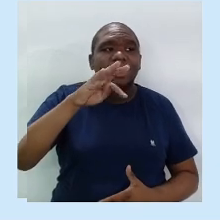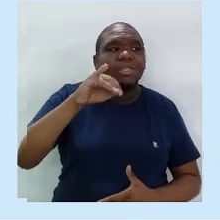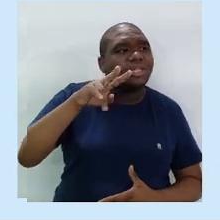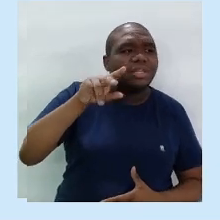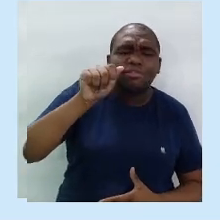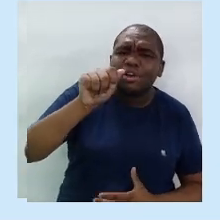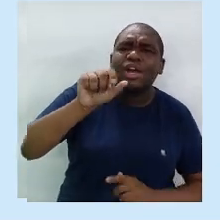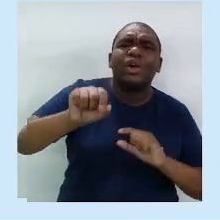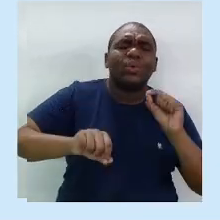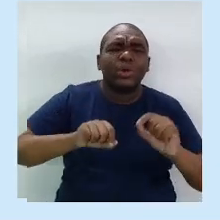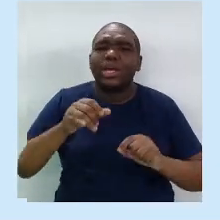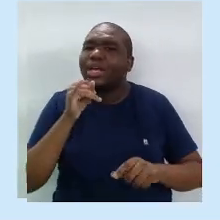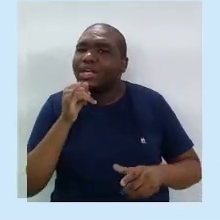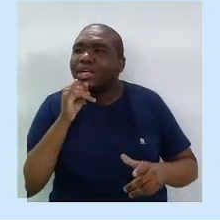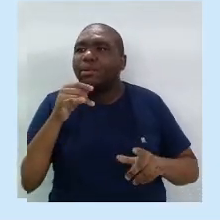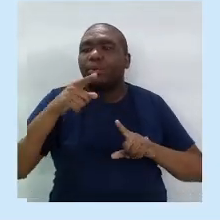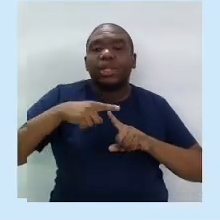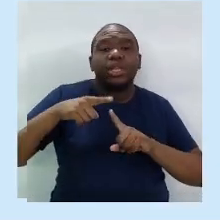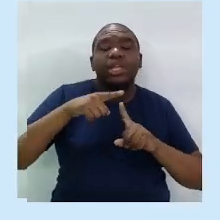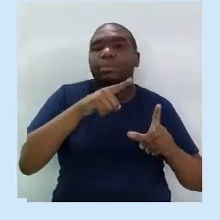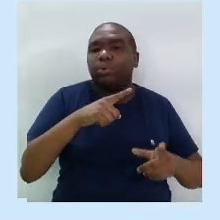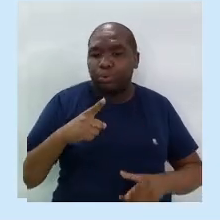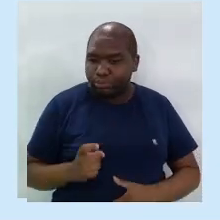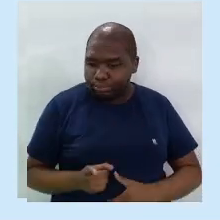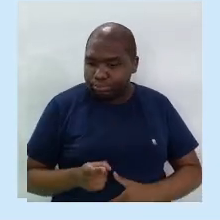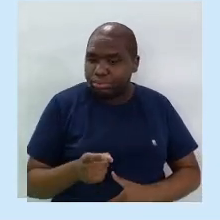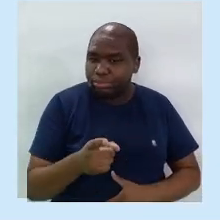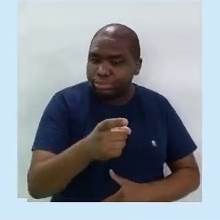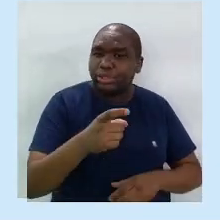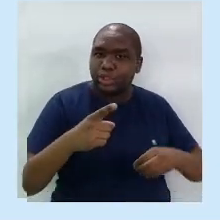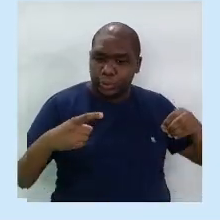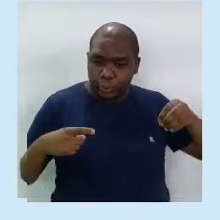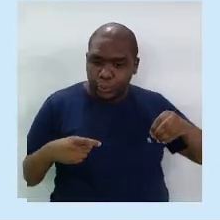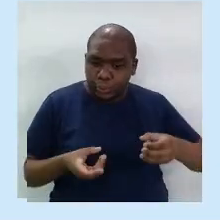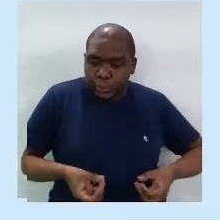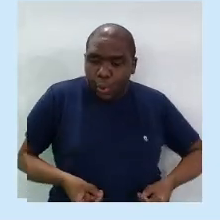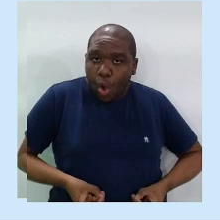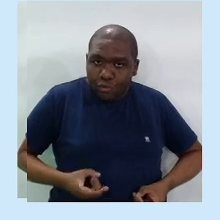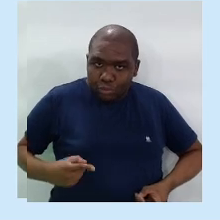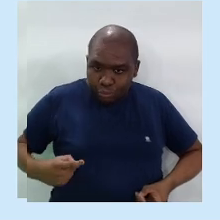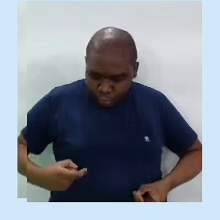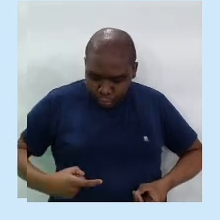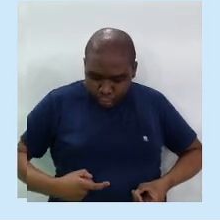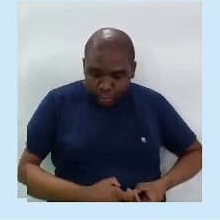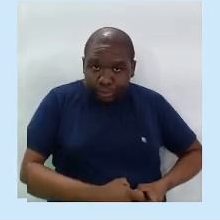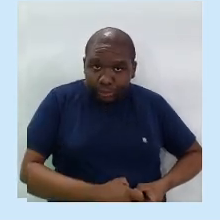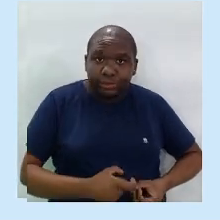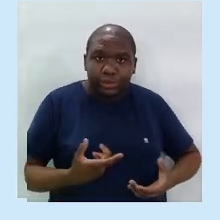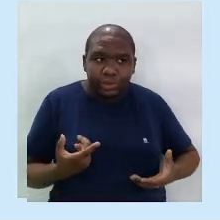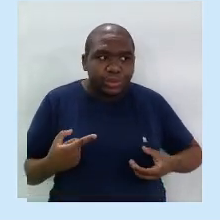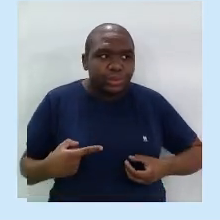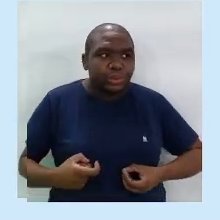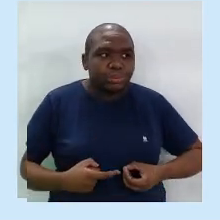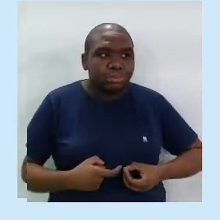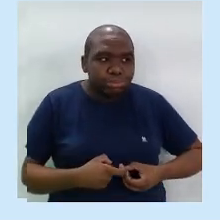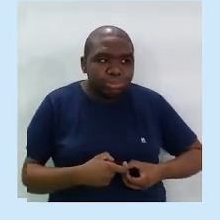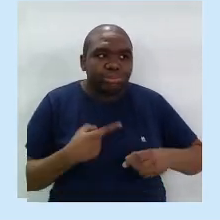eu estou falando do espermatozoide, estou falando do óvulo. Por quê? Metade da